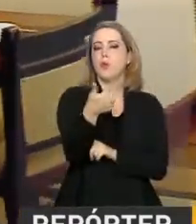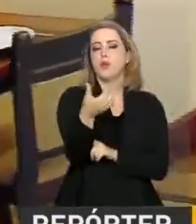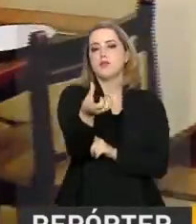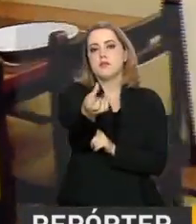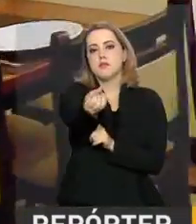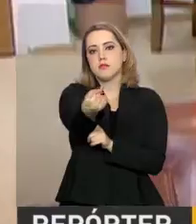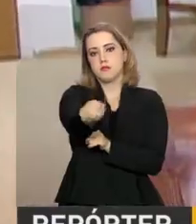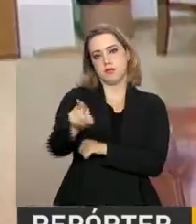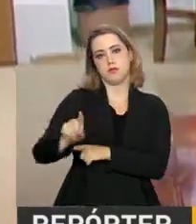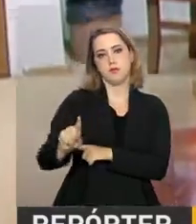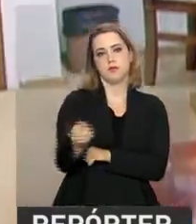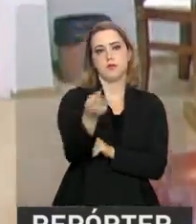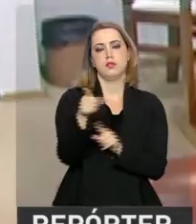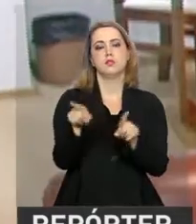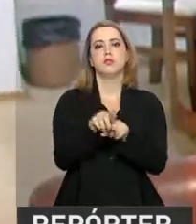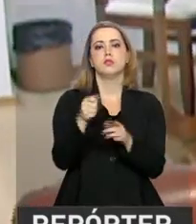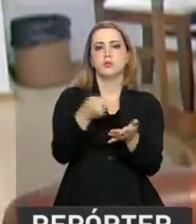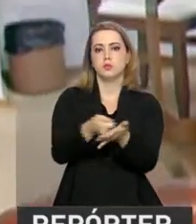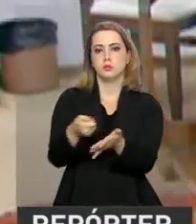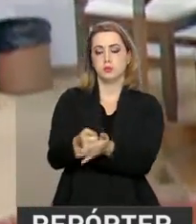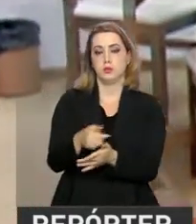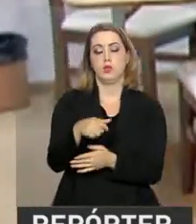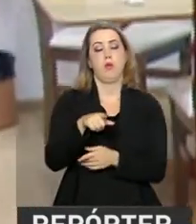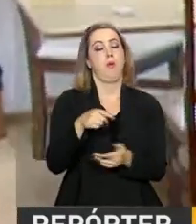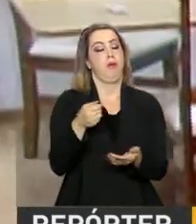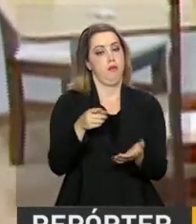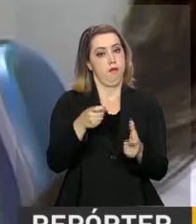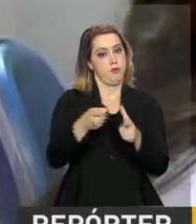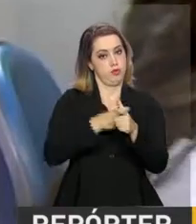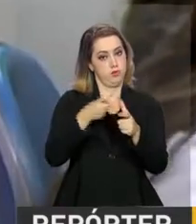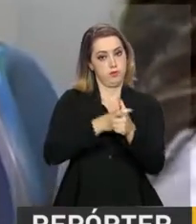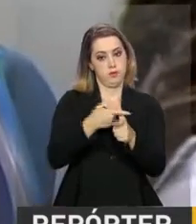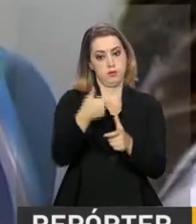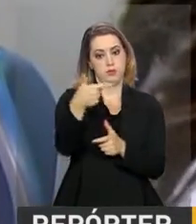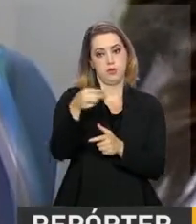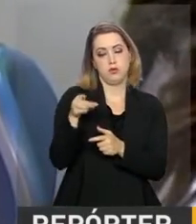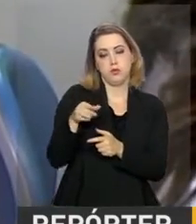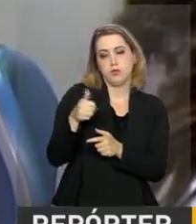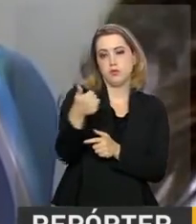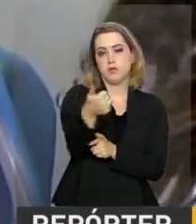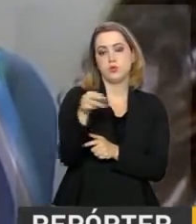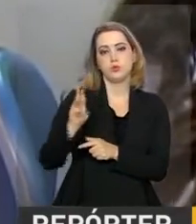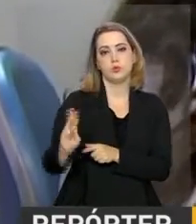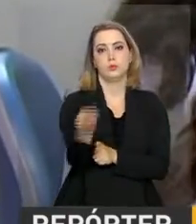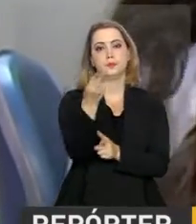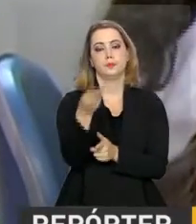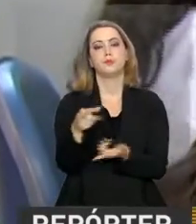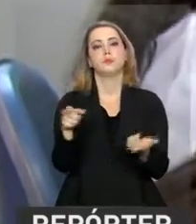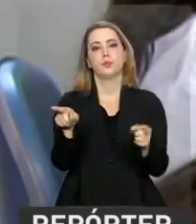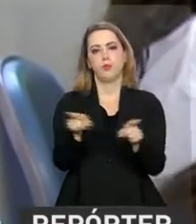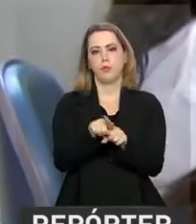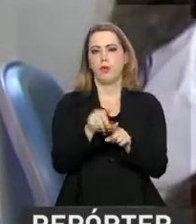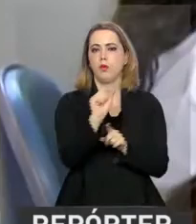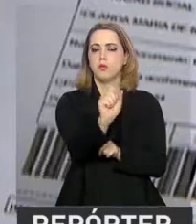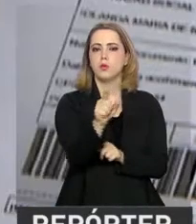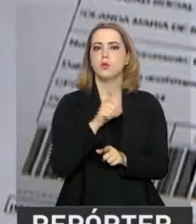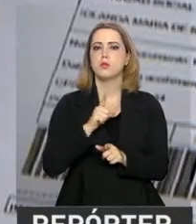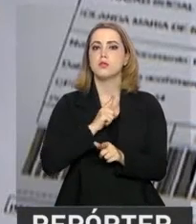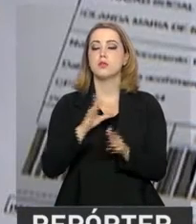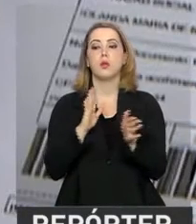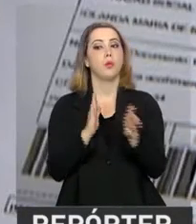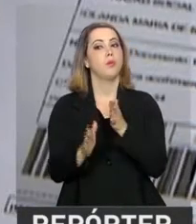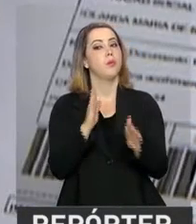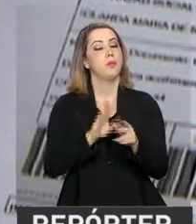inadimplentes e devem cerca de 20 1 bilhões e 300 milhões de reais ao fisco essas empresas têm um prazo de